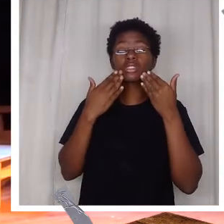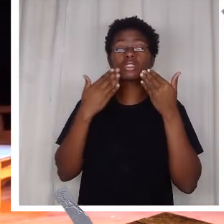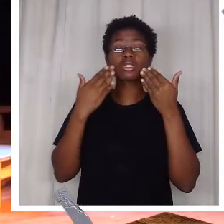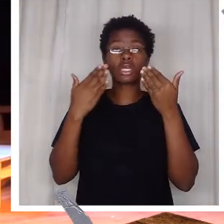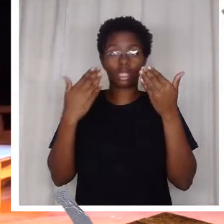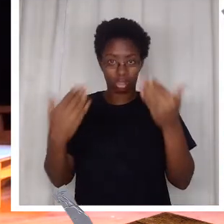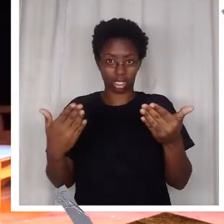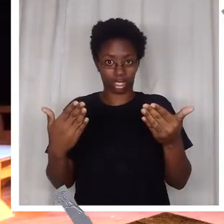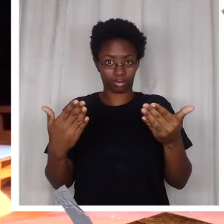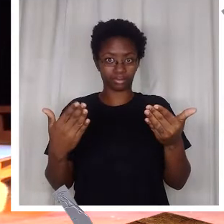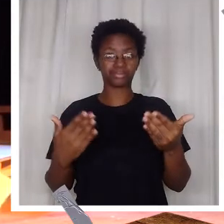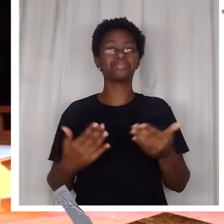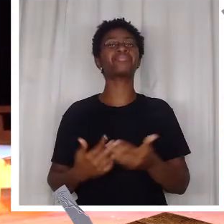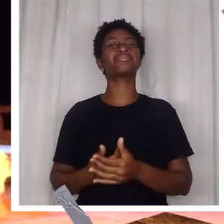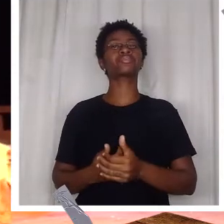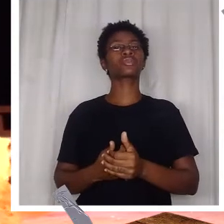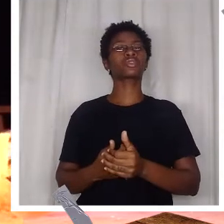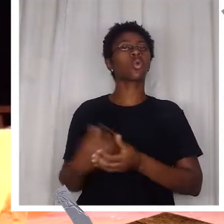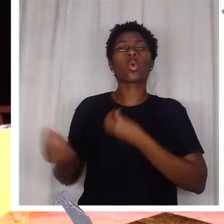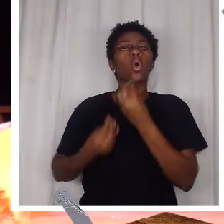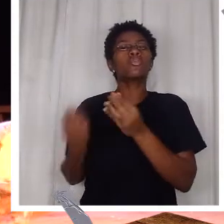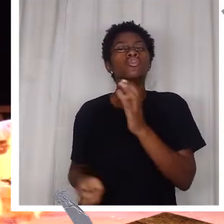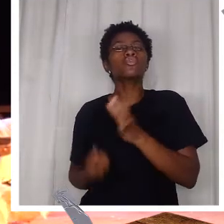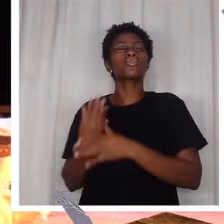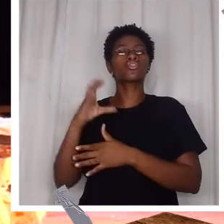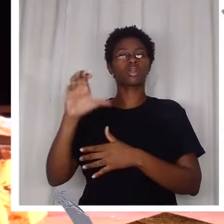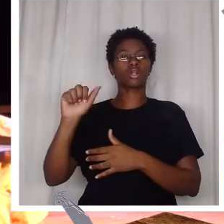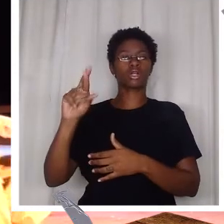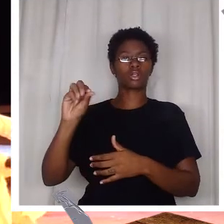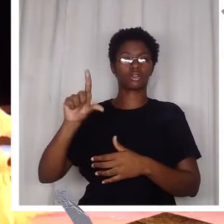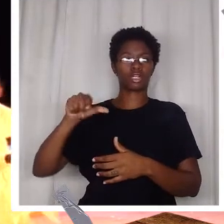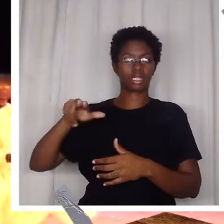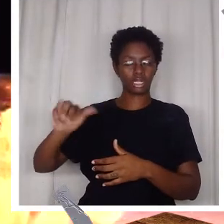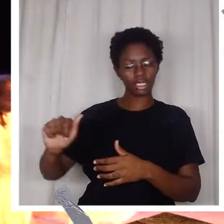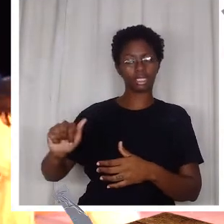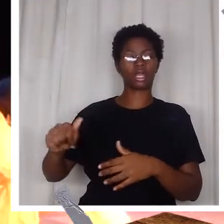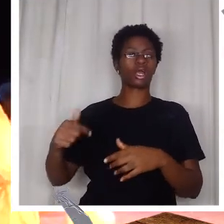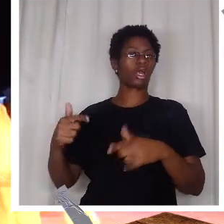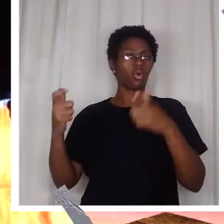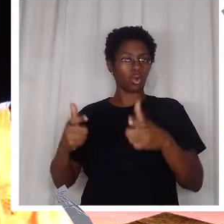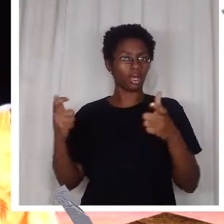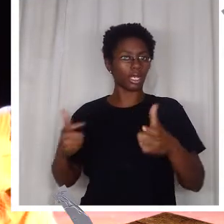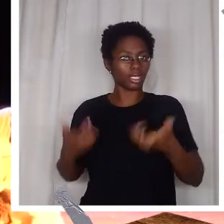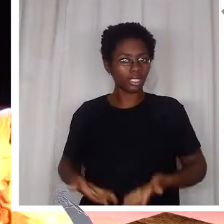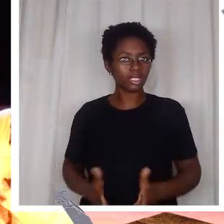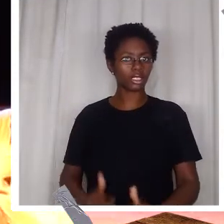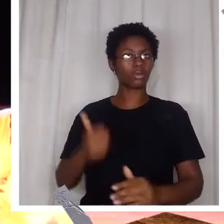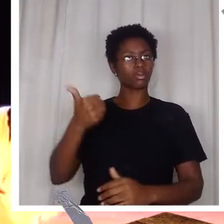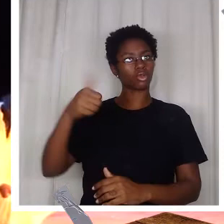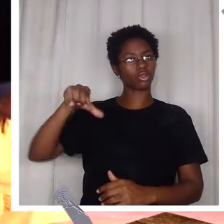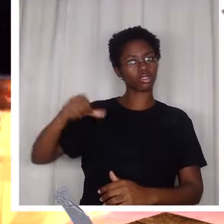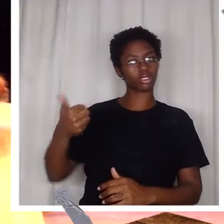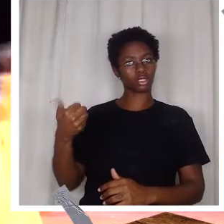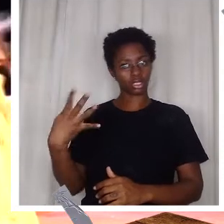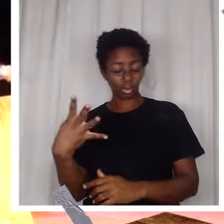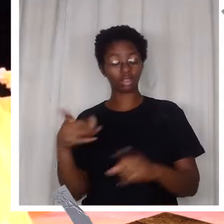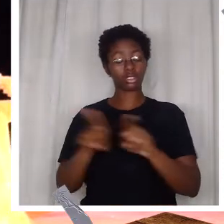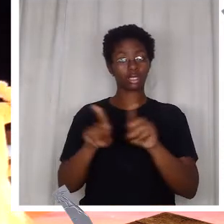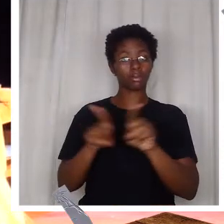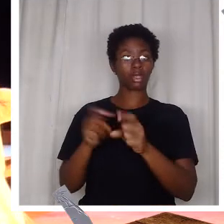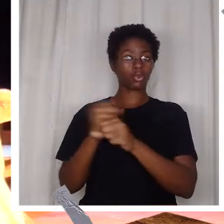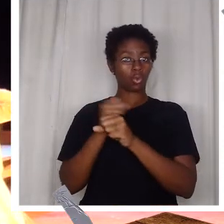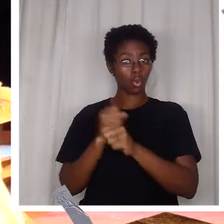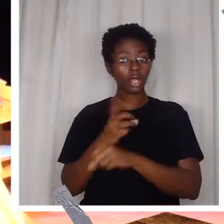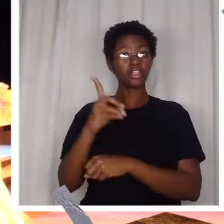do universo de onde surgiu Carolina, nascida de Sacramento, em 1914, e vale lembrar que no mesmo ano, no